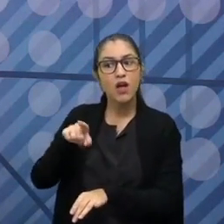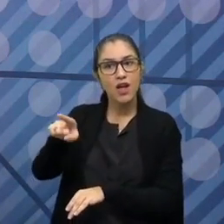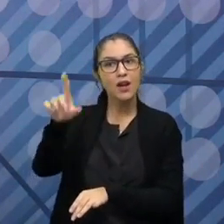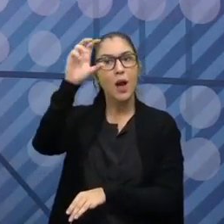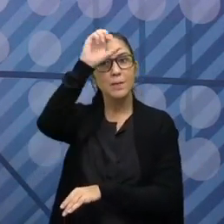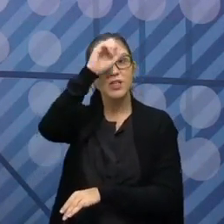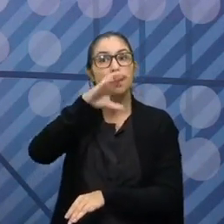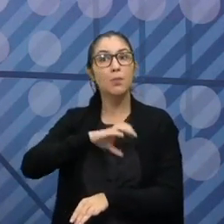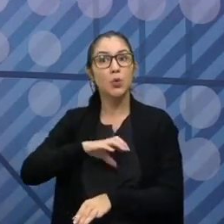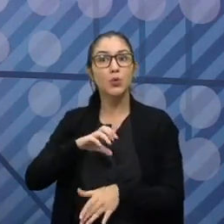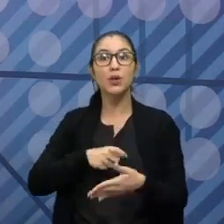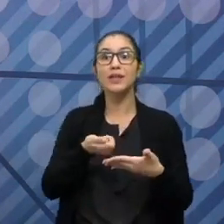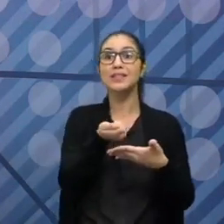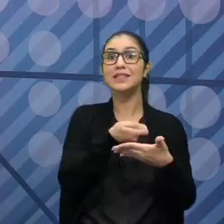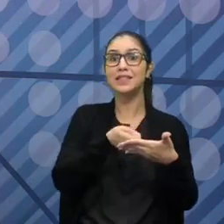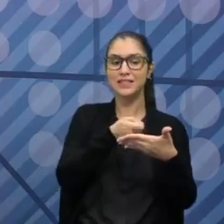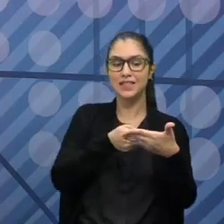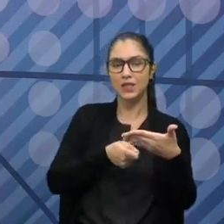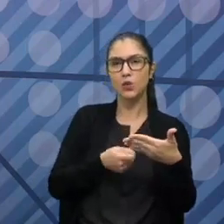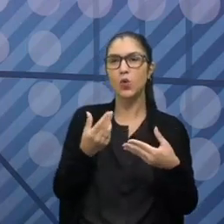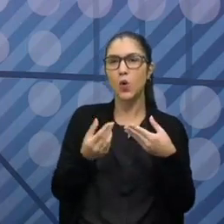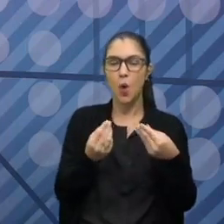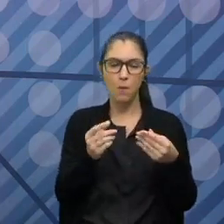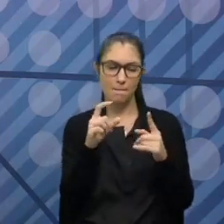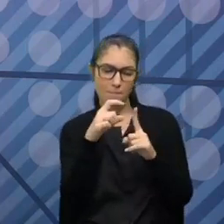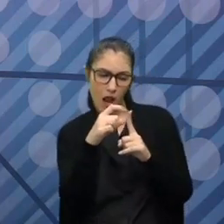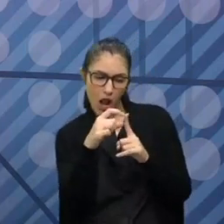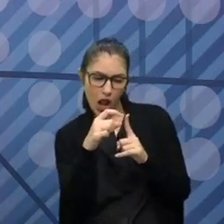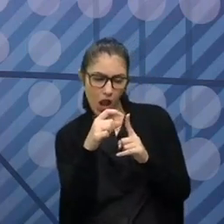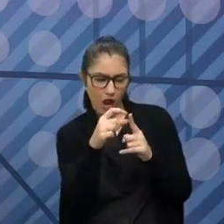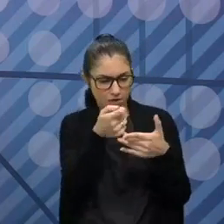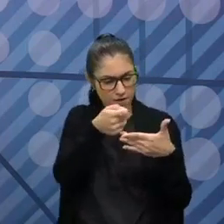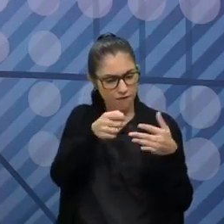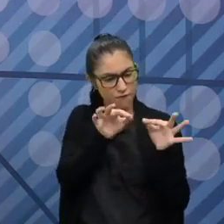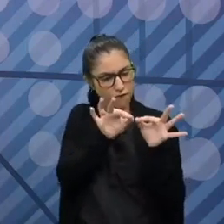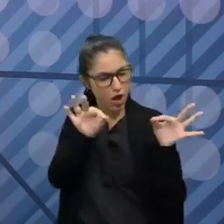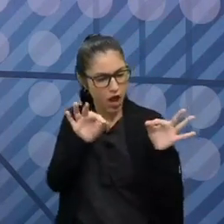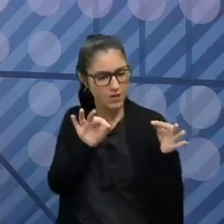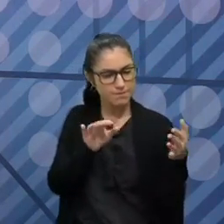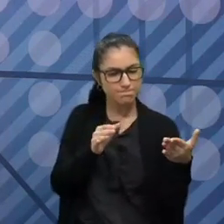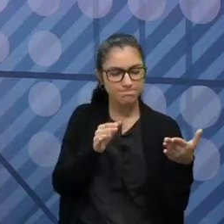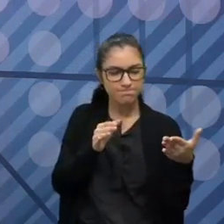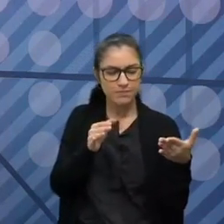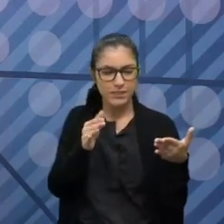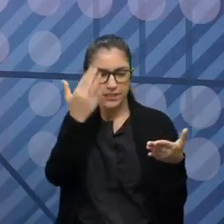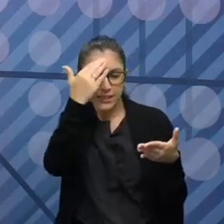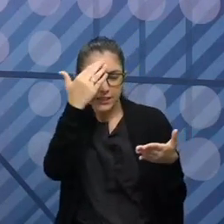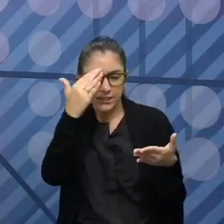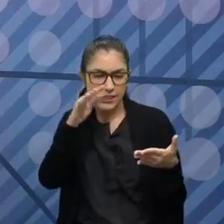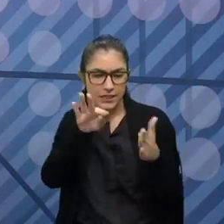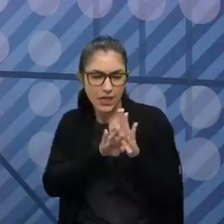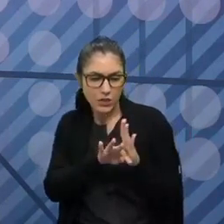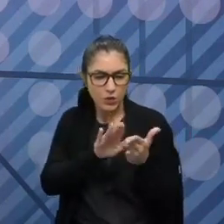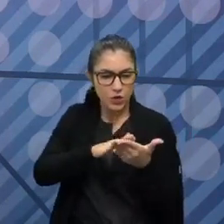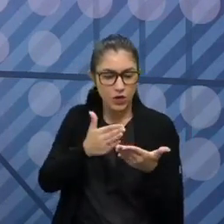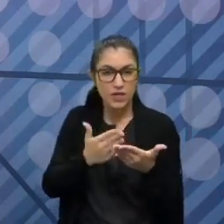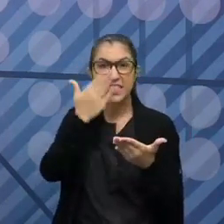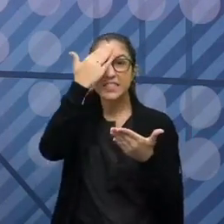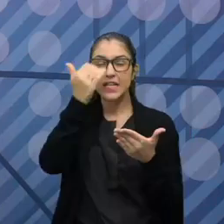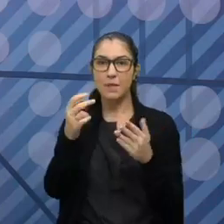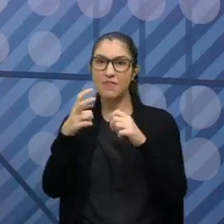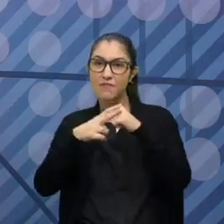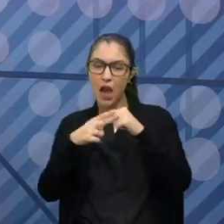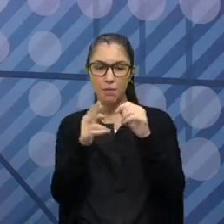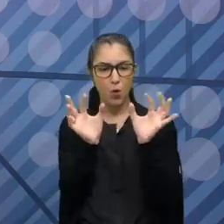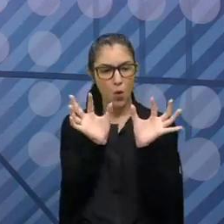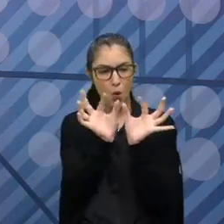aprende o português escrito, como escreve a palavra, como faz uma frase, como interpreta um texto. Ele aprende a conjugação verbal.